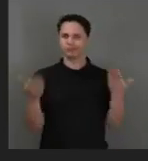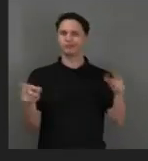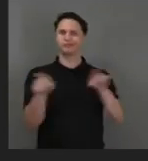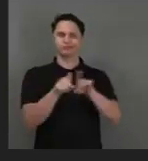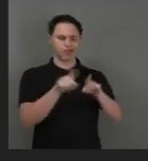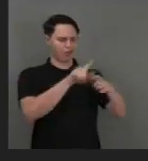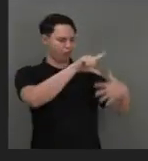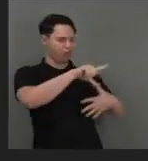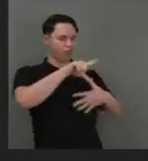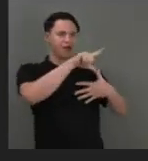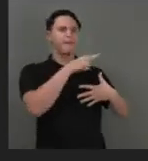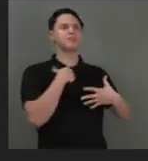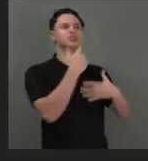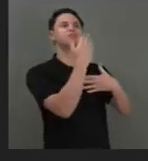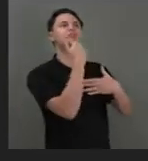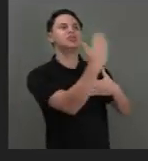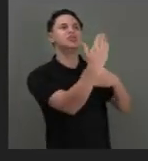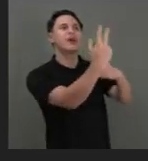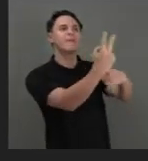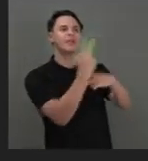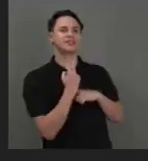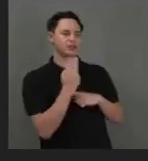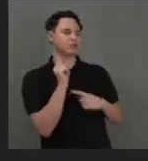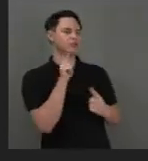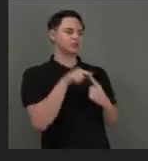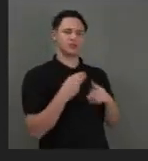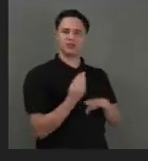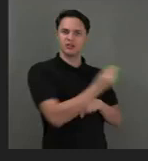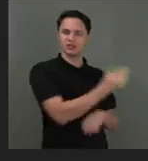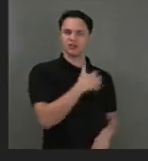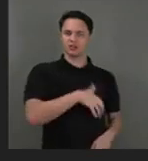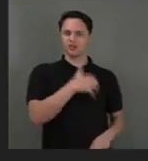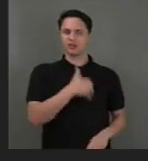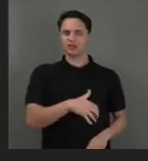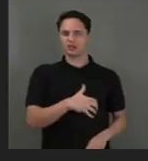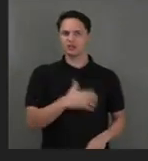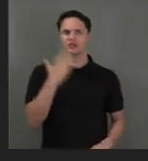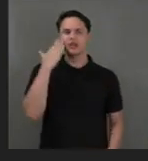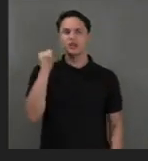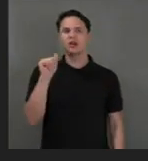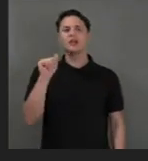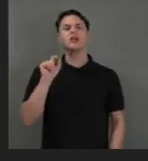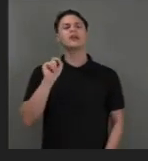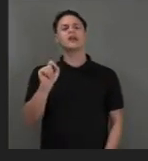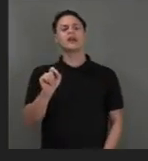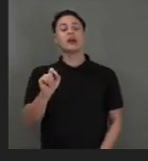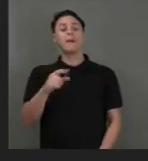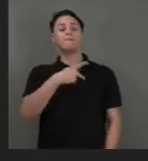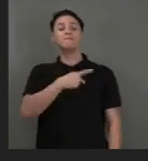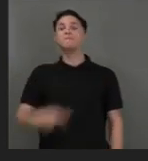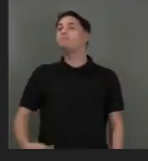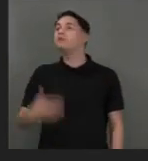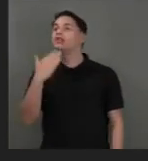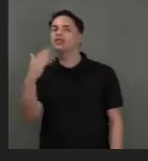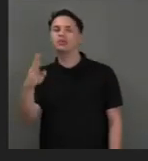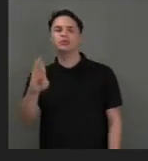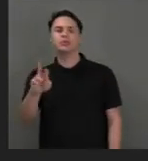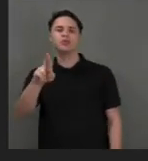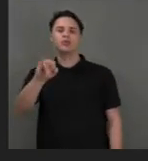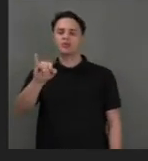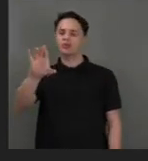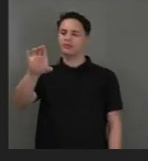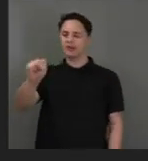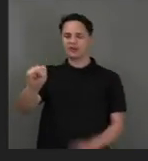ao Banco de Desenvolvimento dos BRICS, presidido, sabe por quem? Pela ex-presidente Dilma